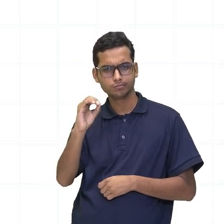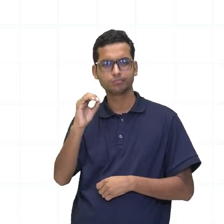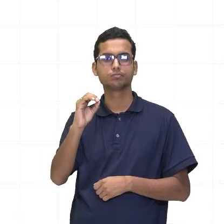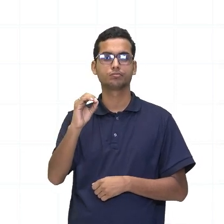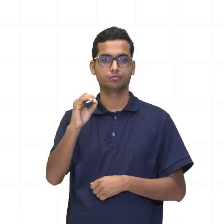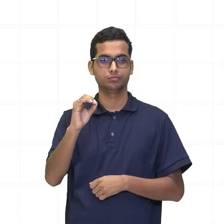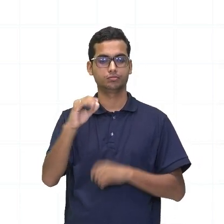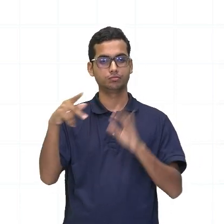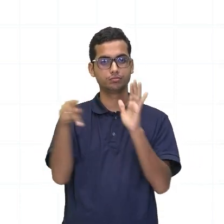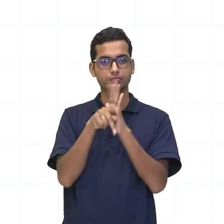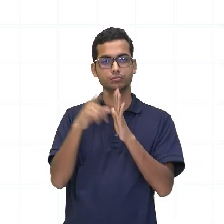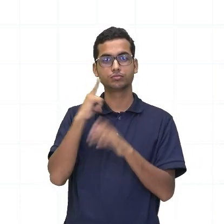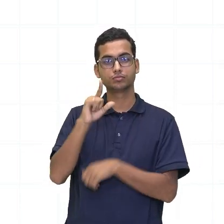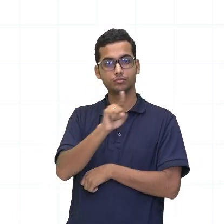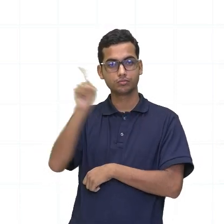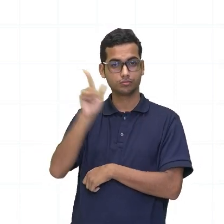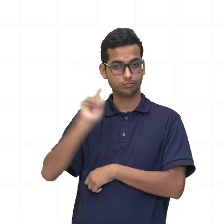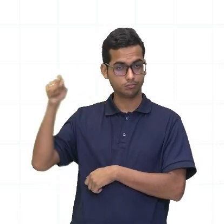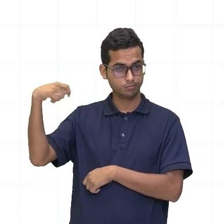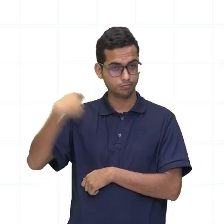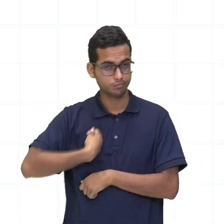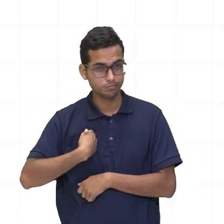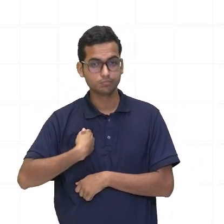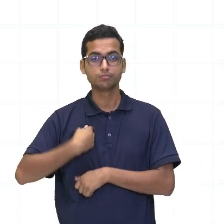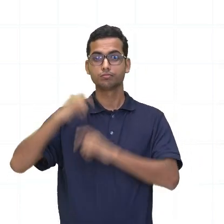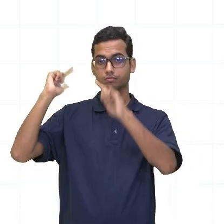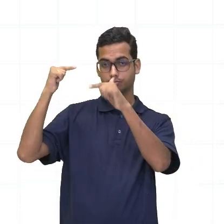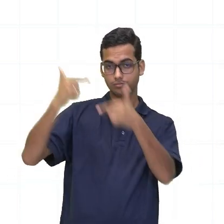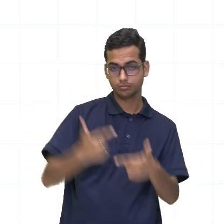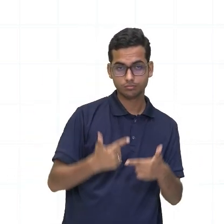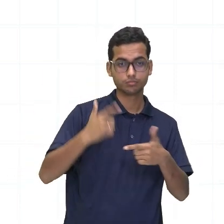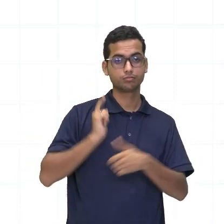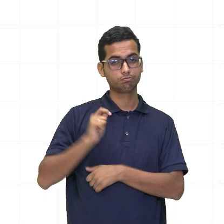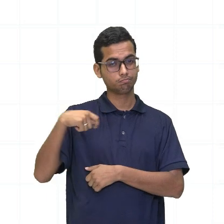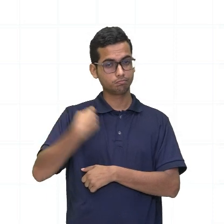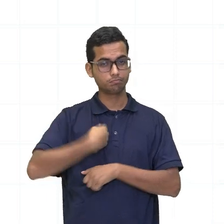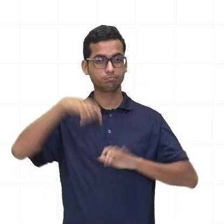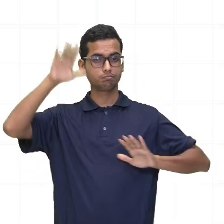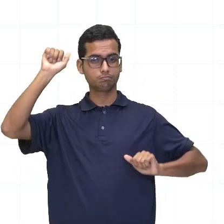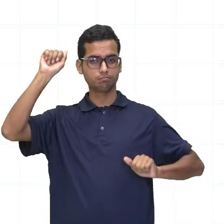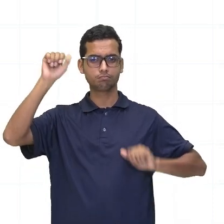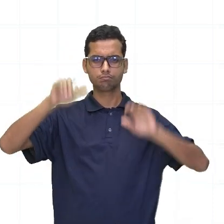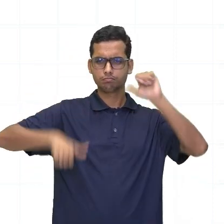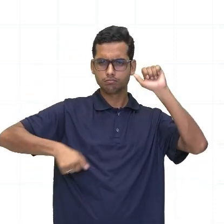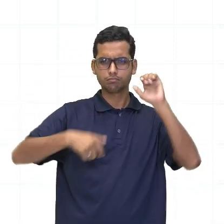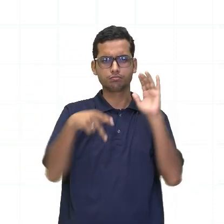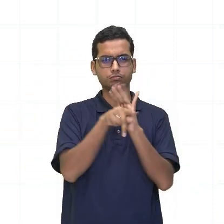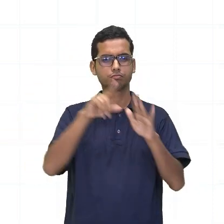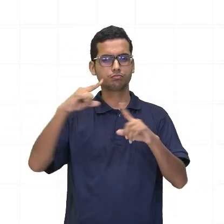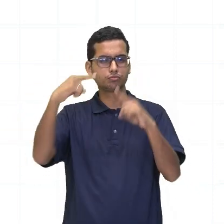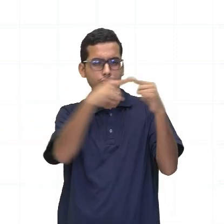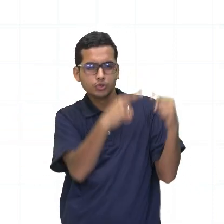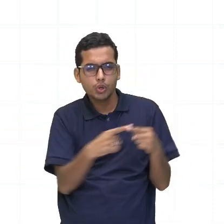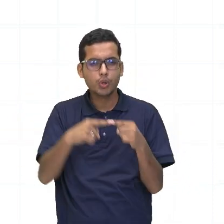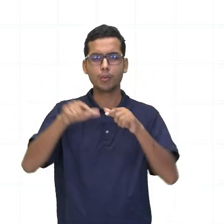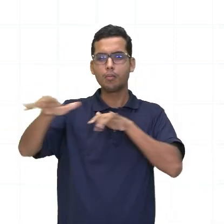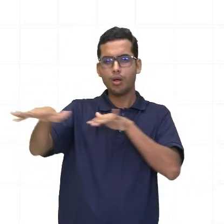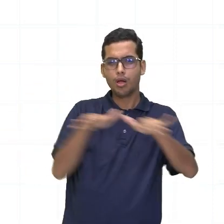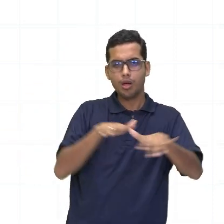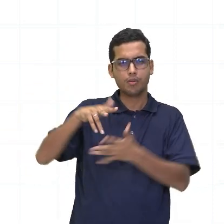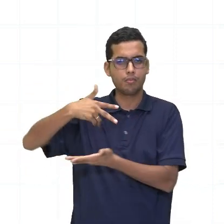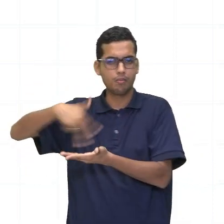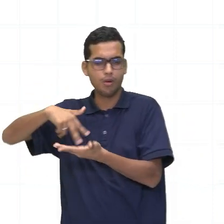O flamenco é uma forma de dança tradicional espanhola que incorpora uma combinação de movimentos de